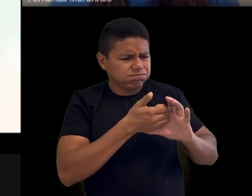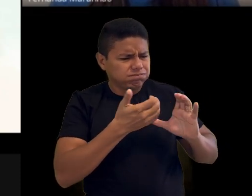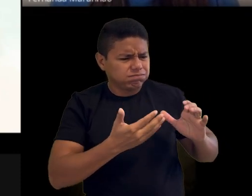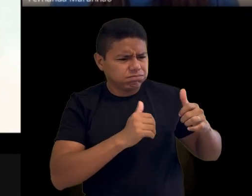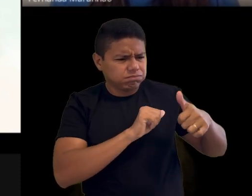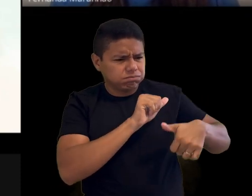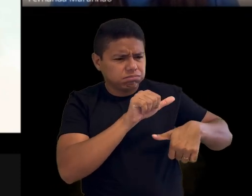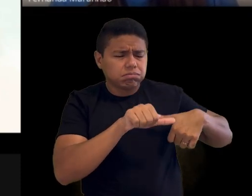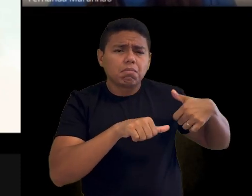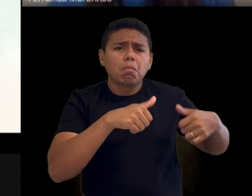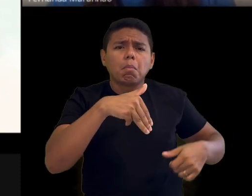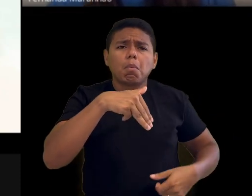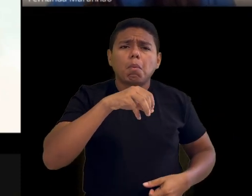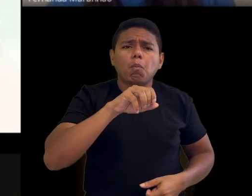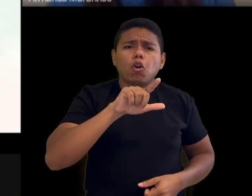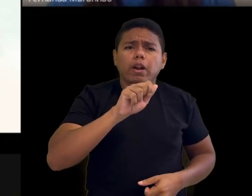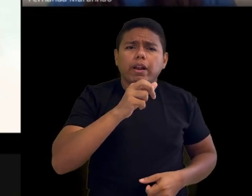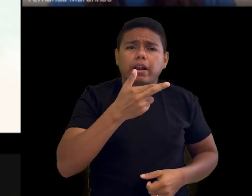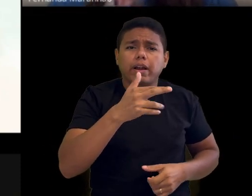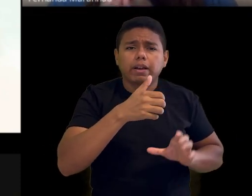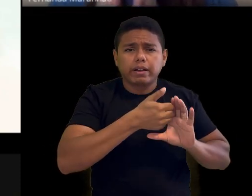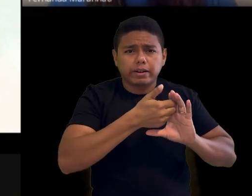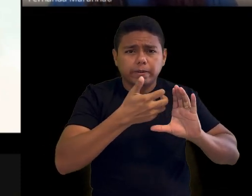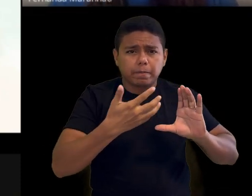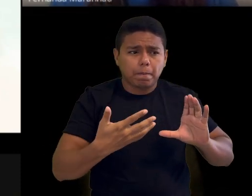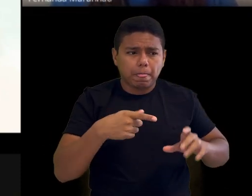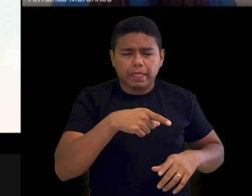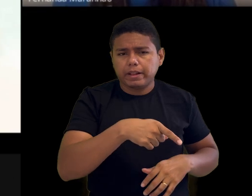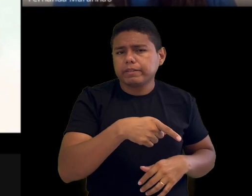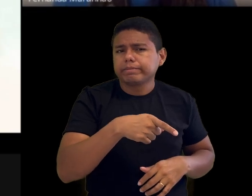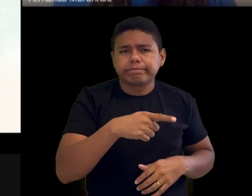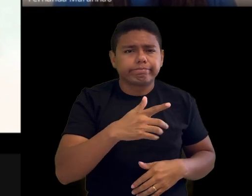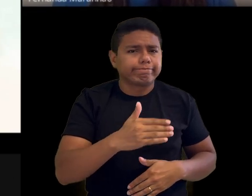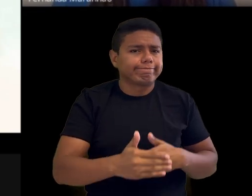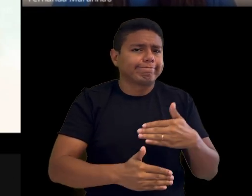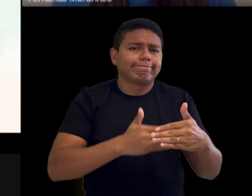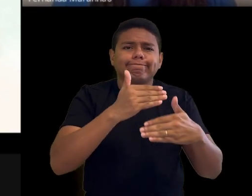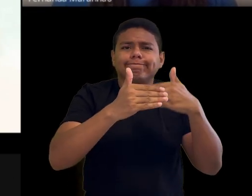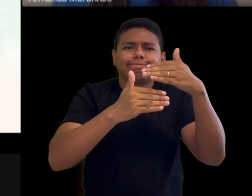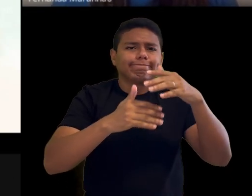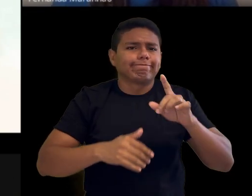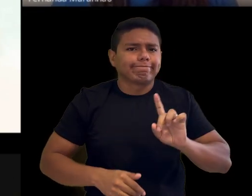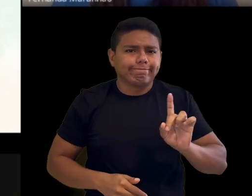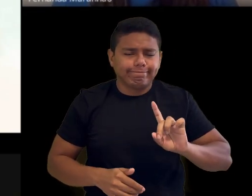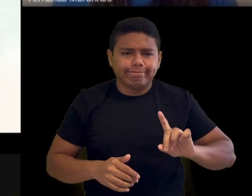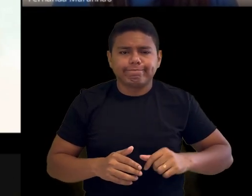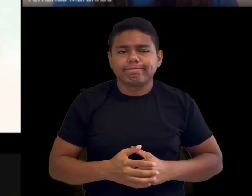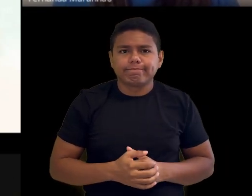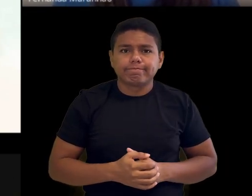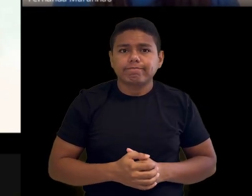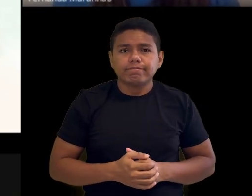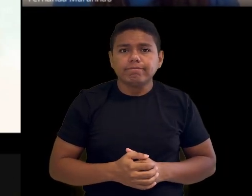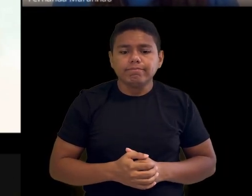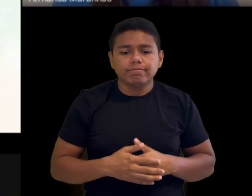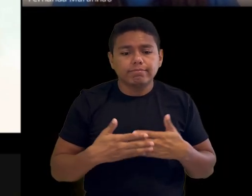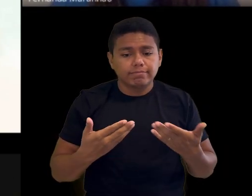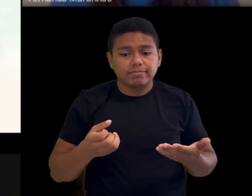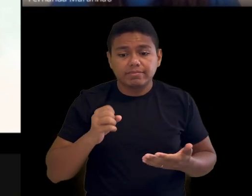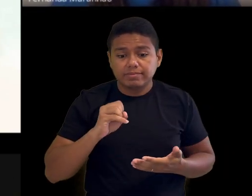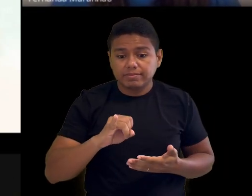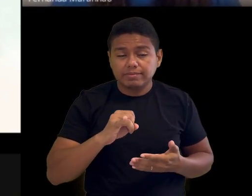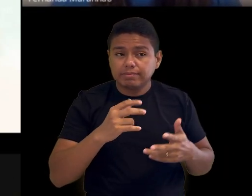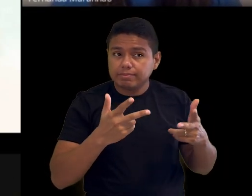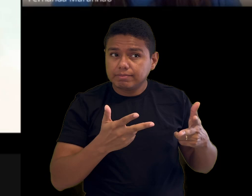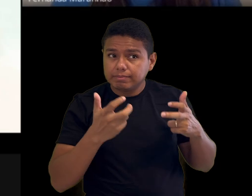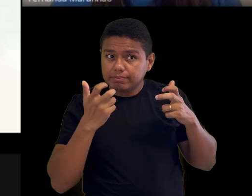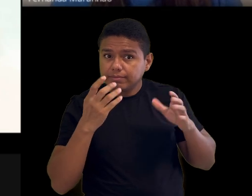essa gestação não é viável. Quando desconfiar da DTG ou doença trofoblástica gestacional, quando houver sangramento